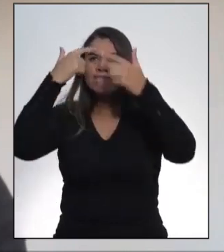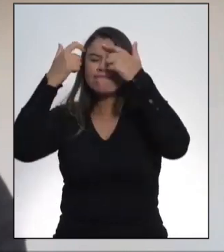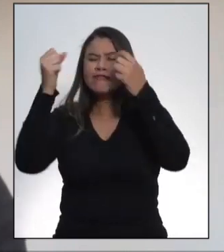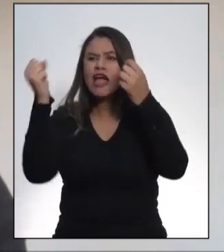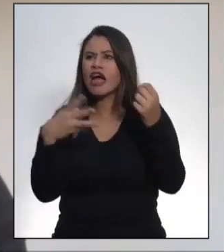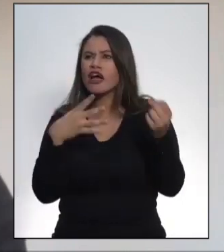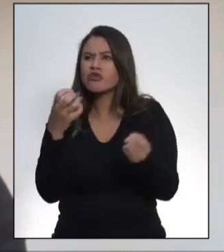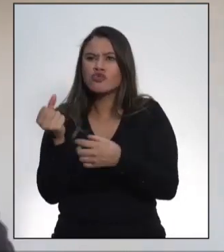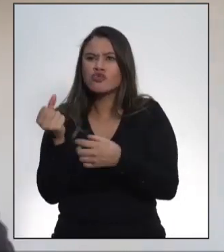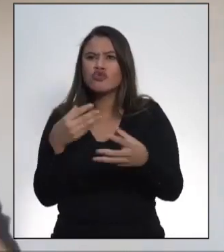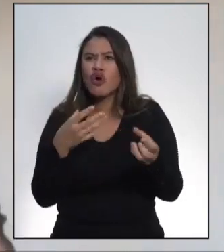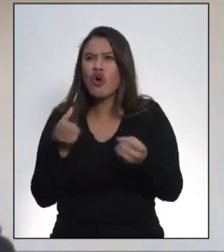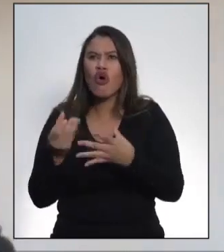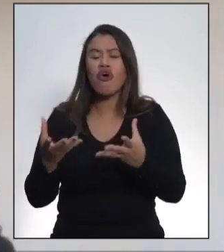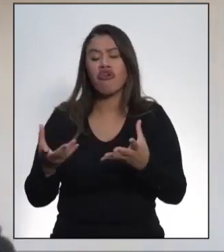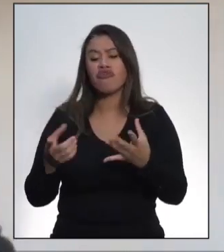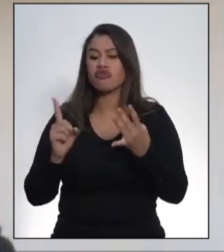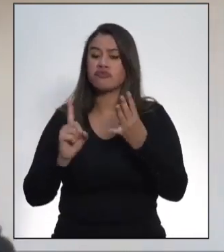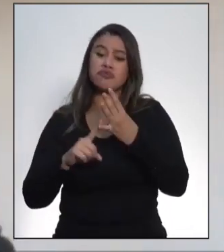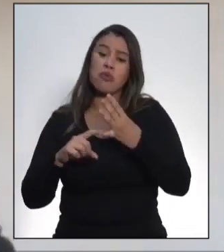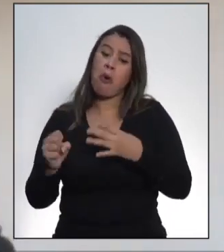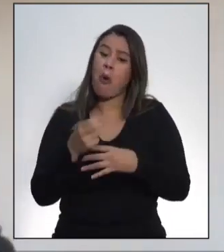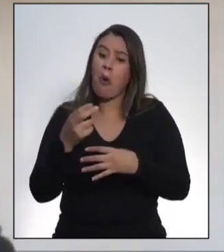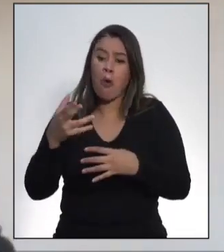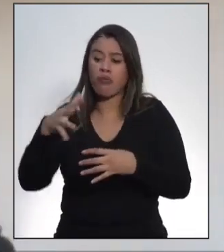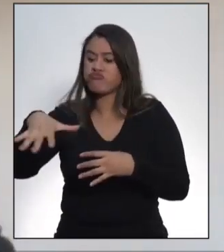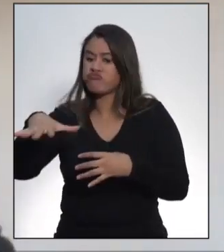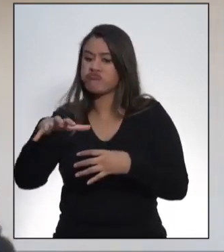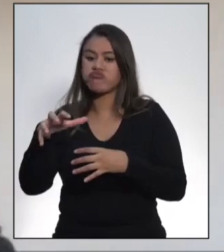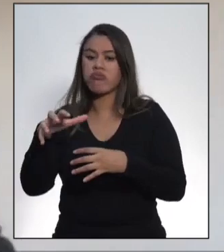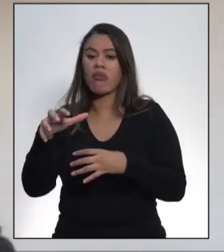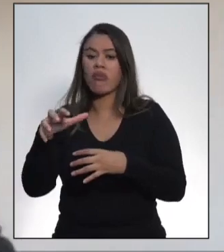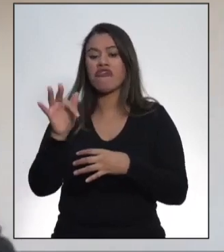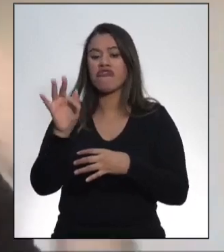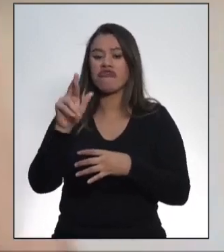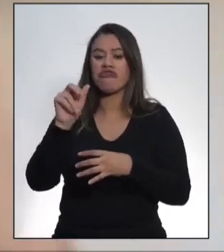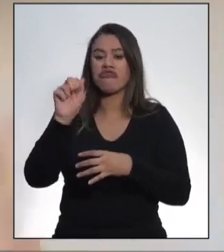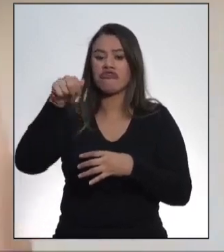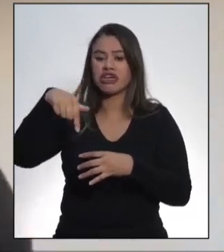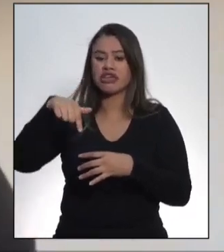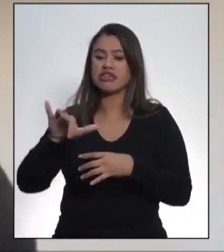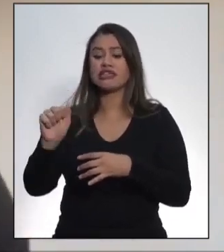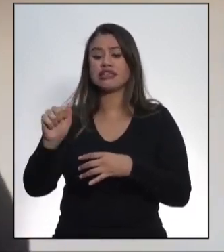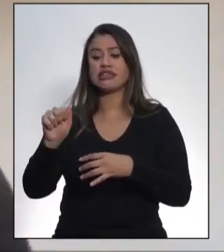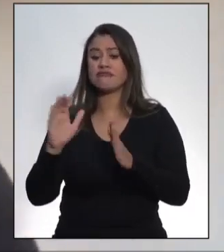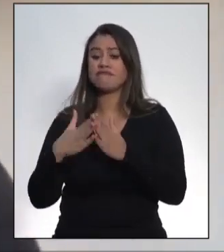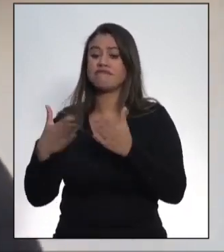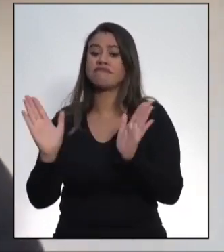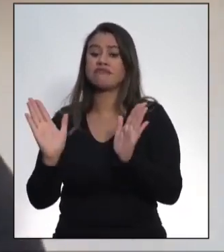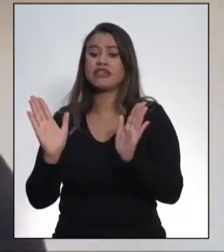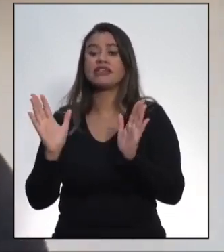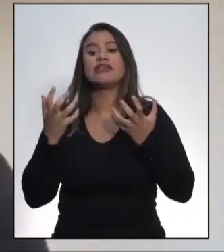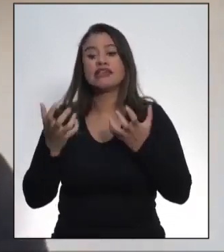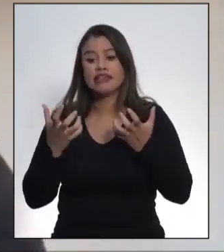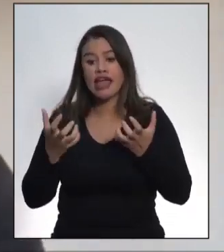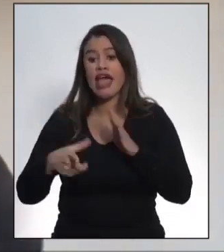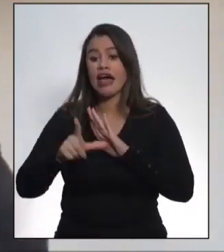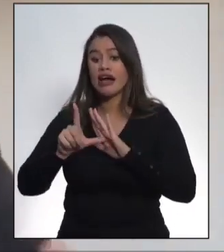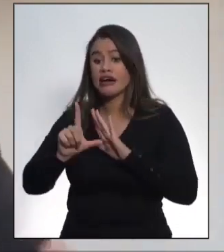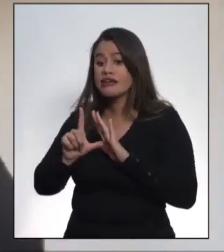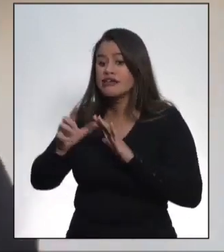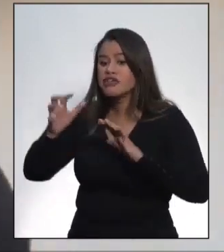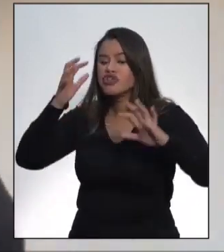essa indústria, ou quiser abrir uma franquia dentro desse setor, você agora vai precisar organizar algumas ideias na tua